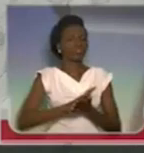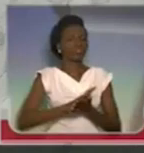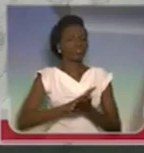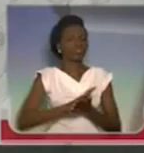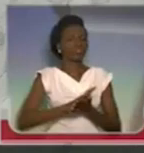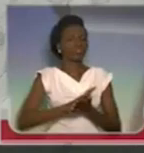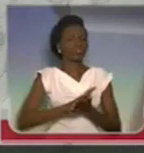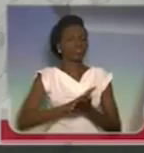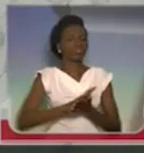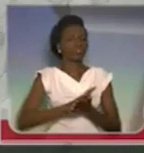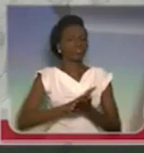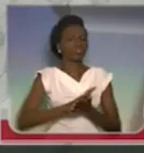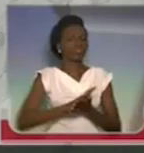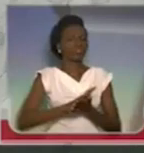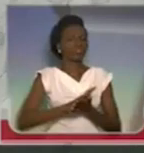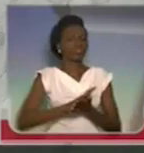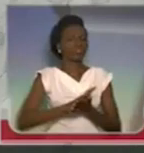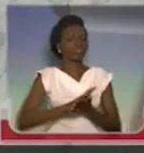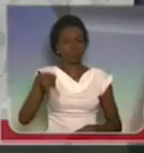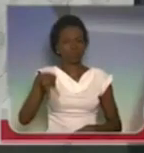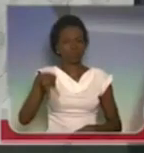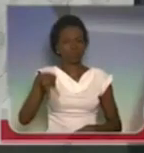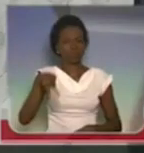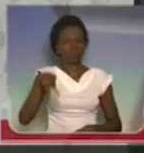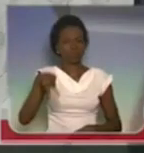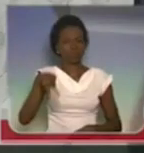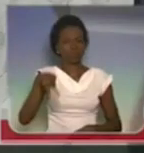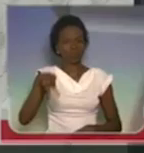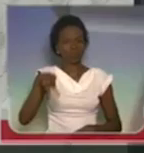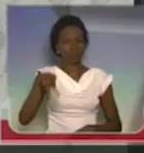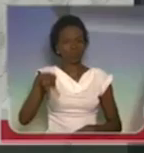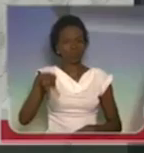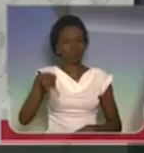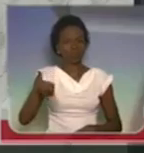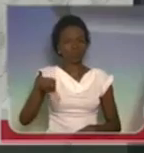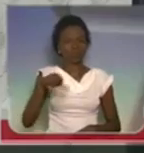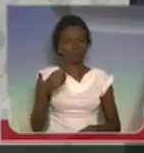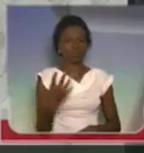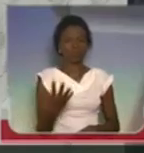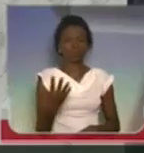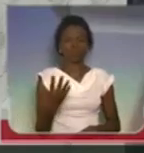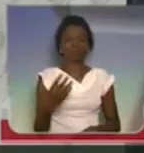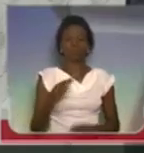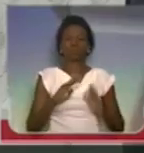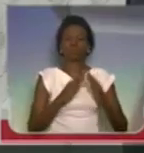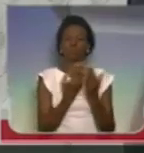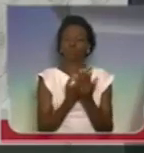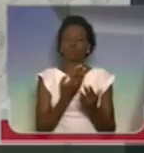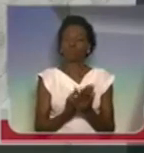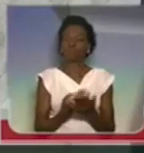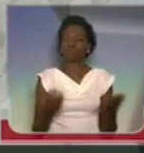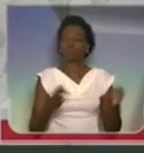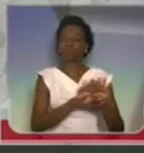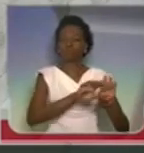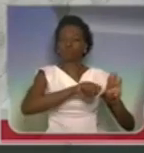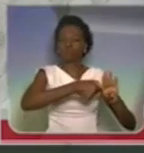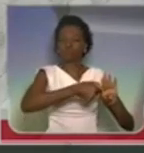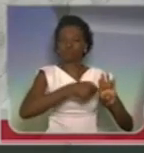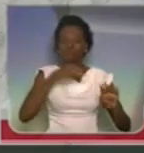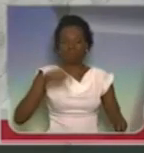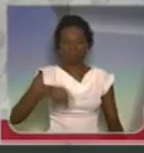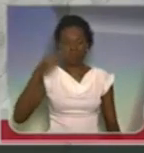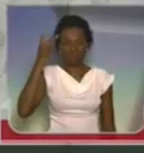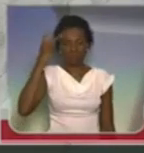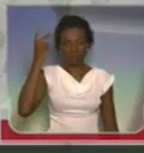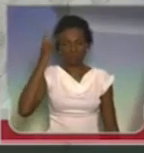O Exterminador da educação pública do Estado de Paulo quro escolas serão fechadas em São Paulo